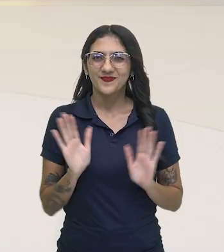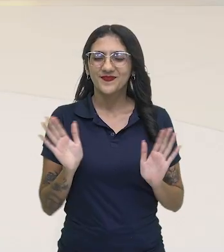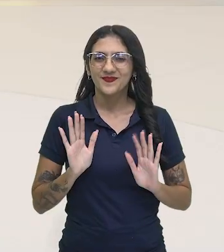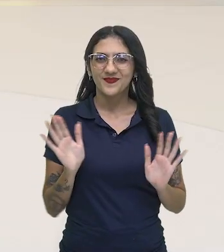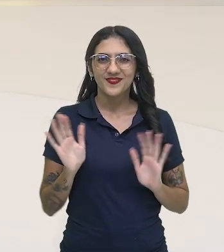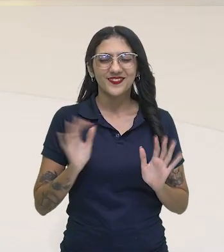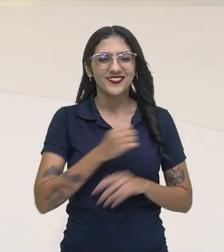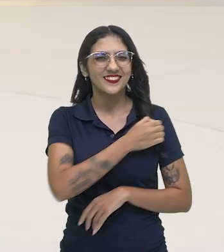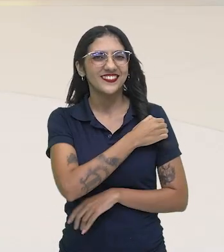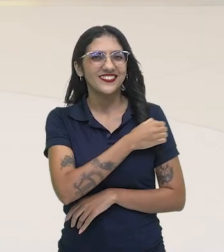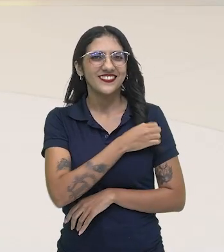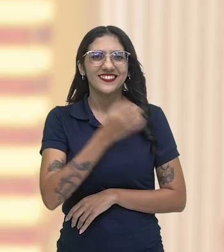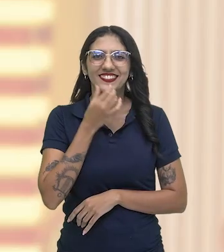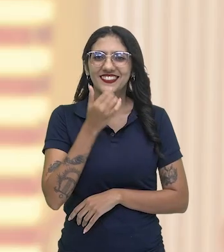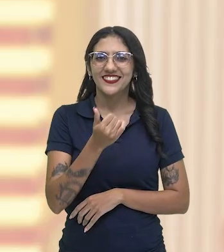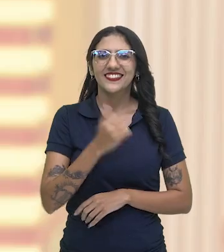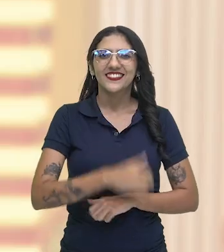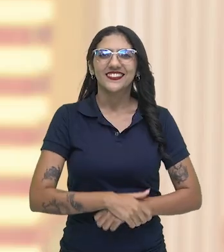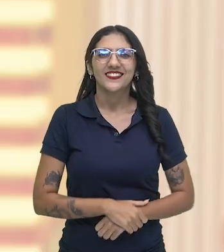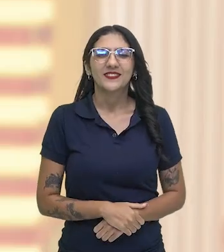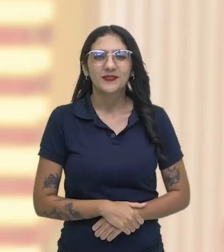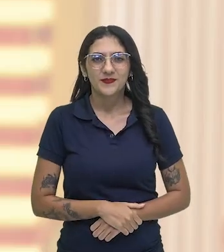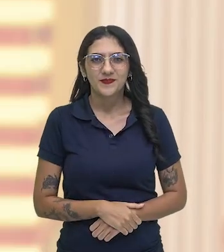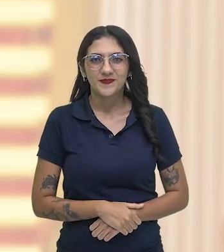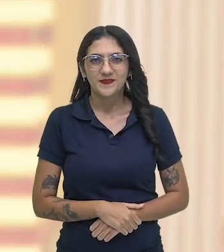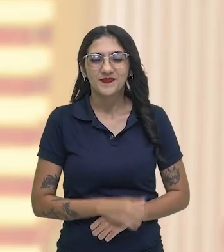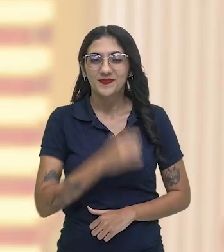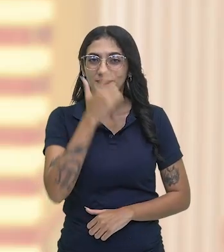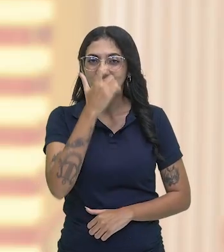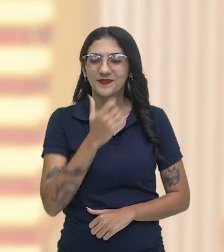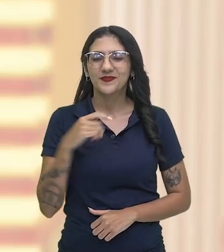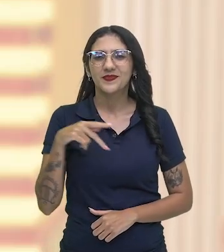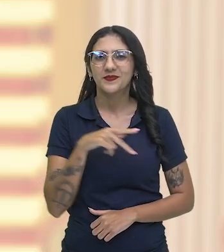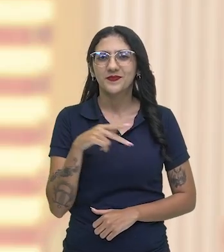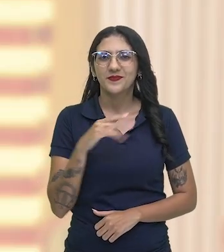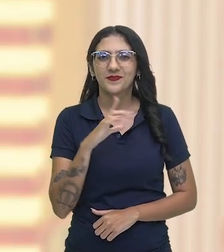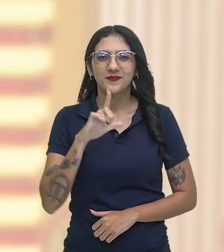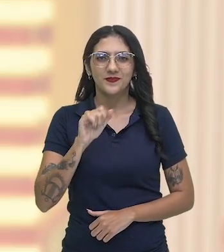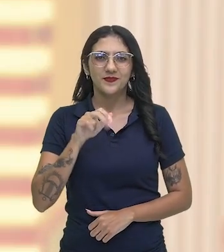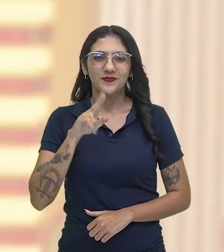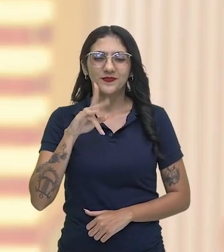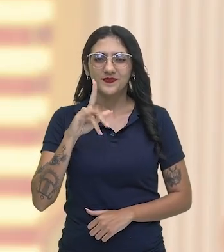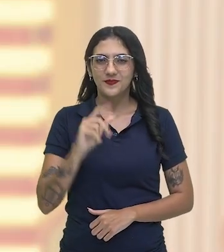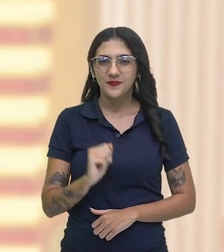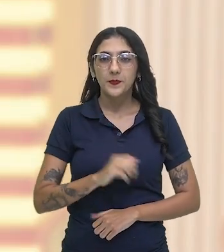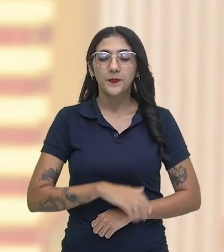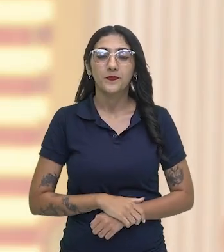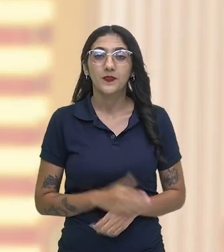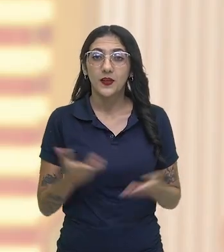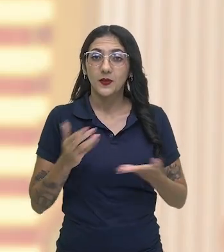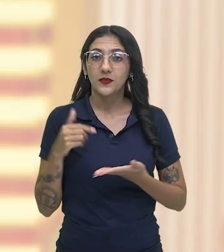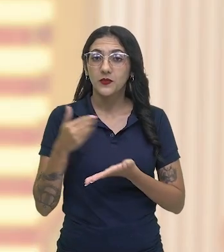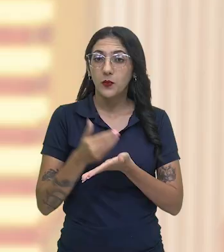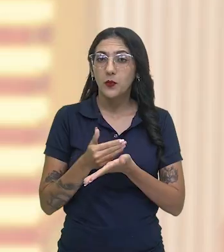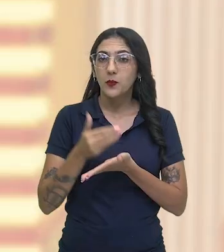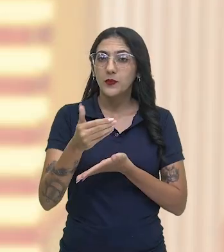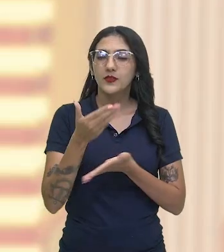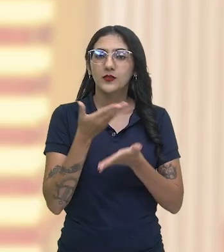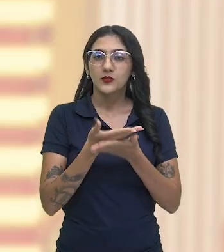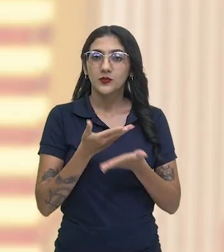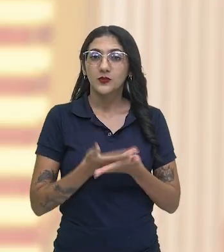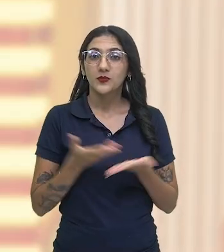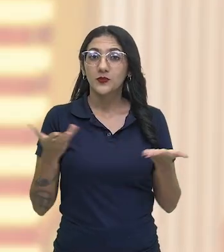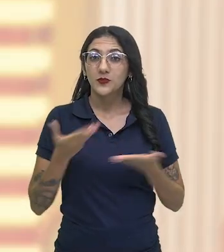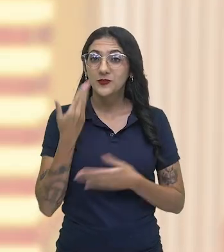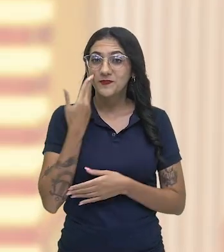today? Como estão todos hoje? Here's Teacher Cláudia Borges, aqui é a professora Cláudia Borges e vamos dar início a mais uma aula com